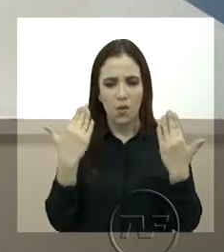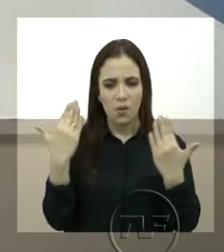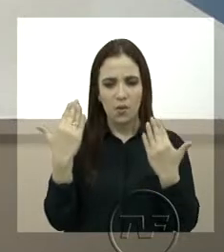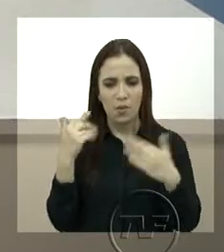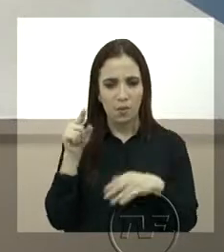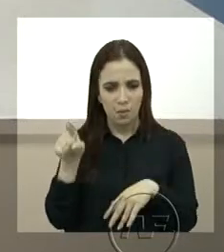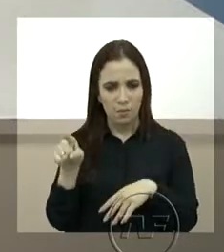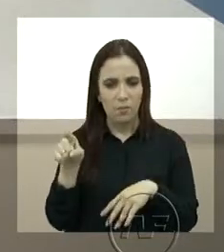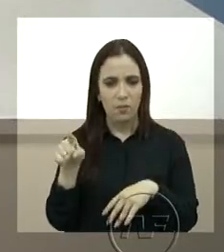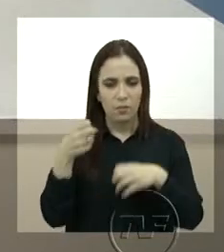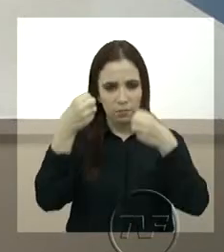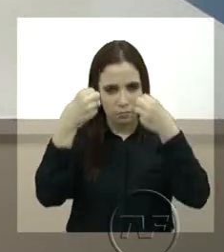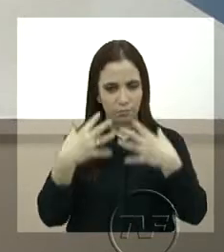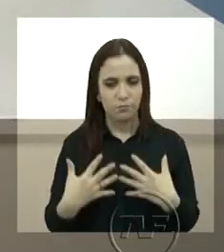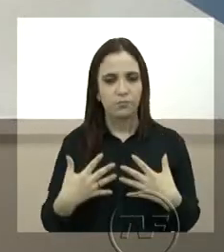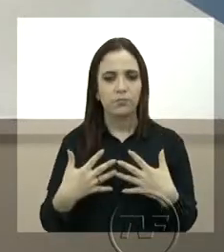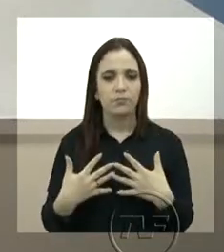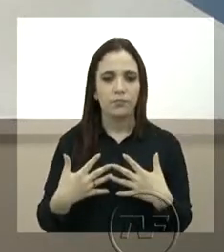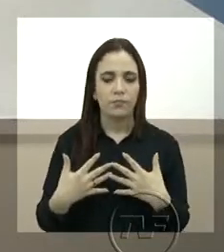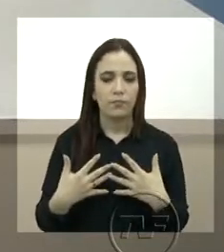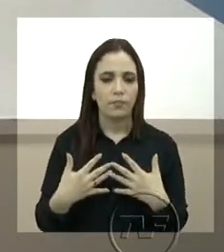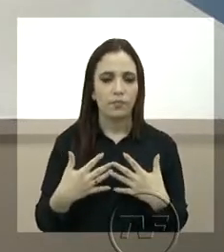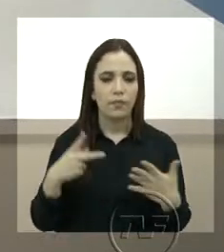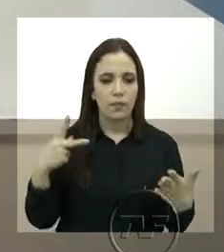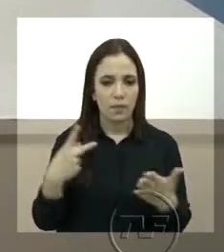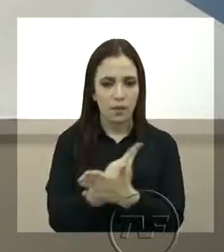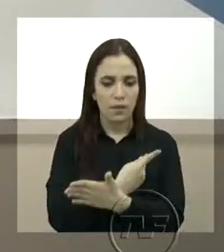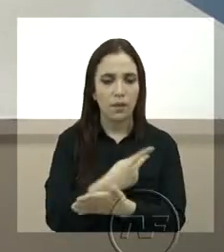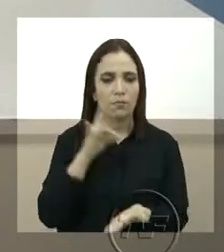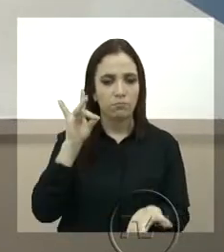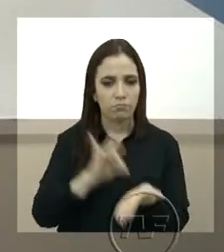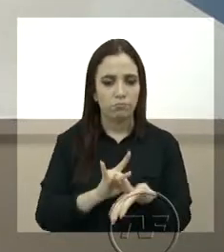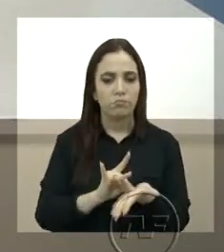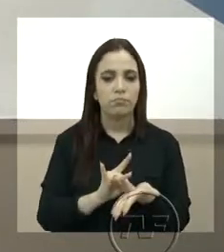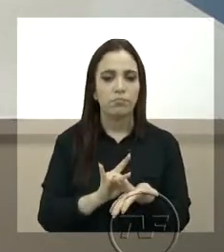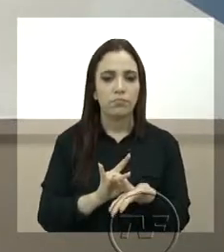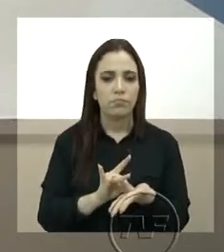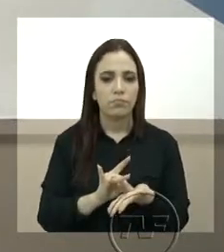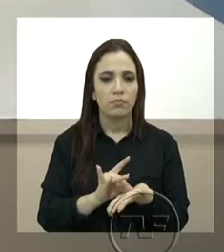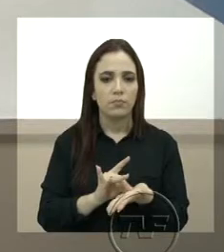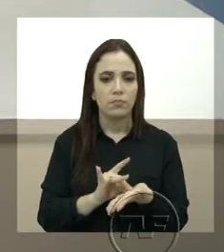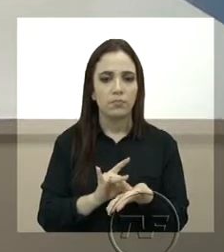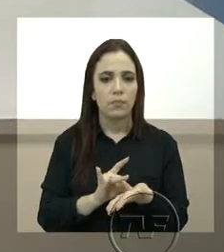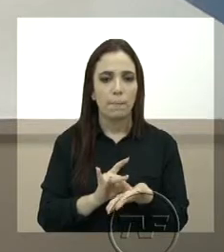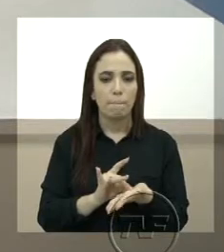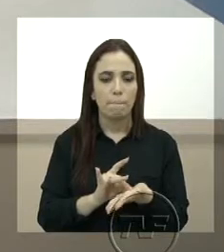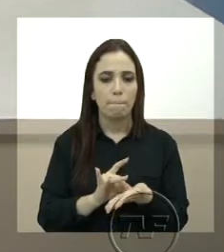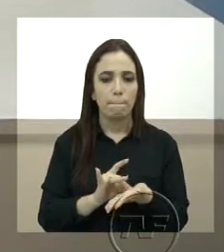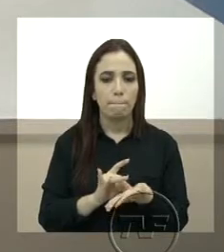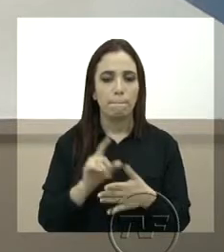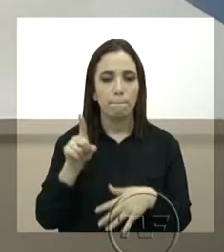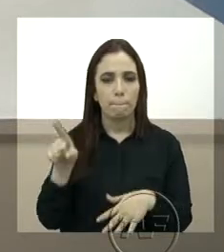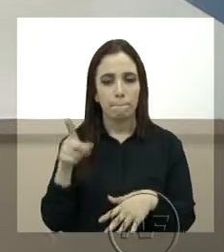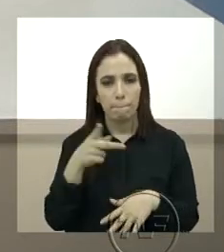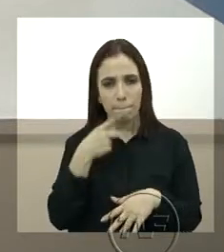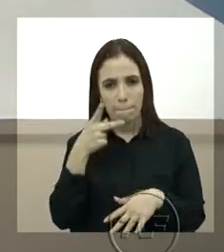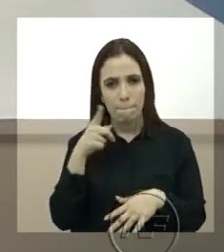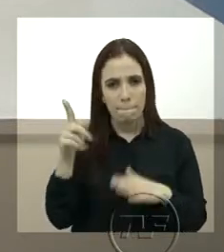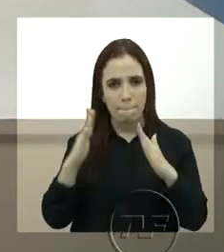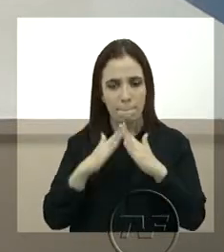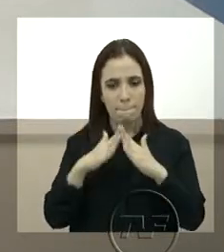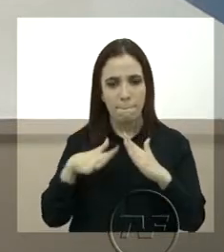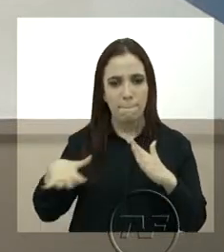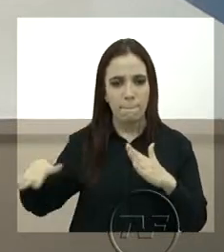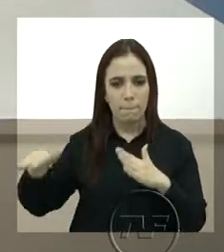dizendo, por uma situação fática, né, um fato concreto que ocorreu, e naquele setor que o senhor mora, né,